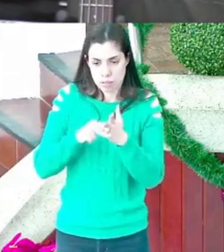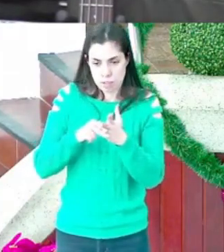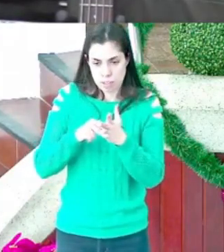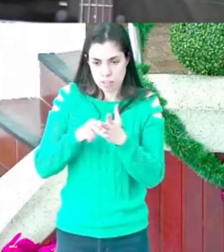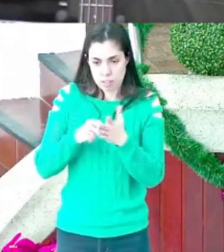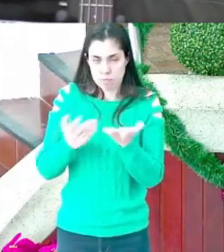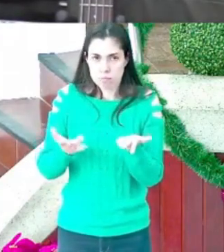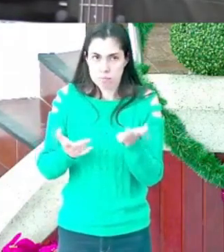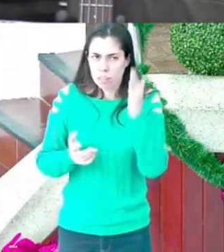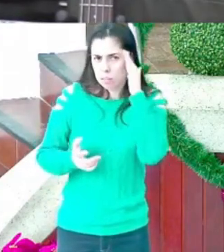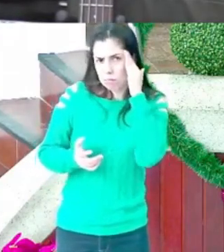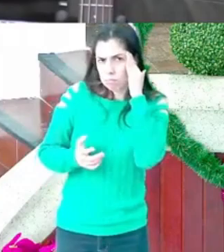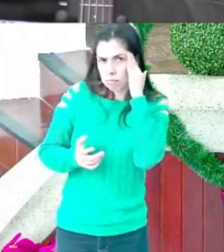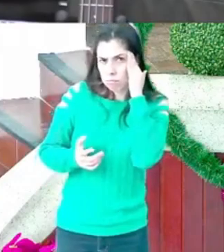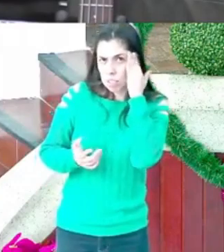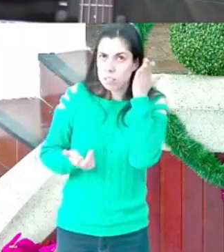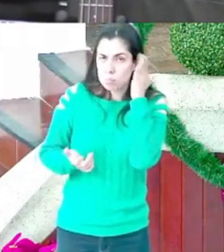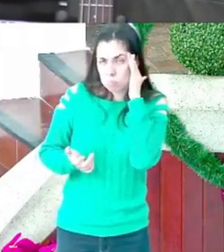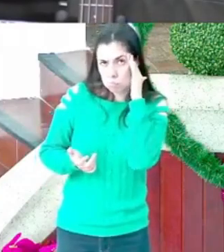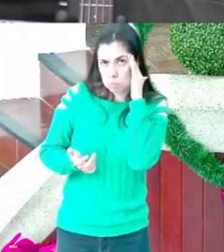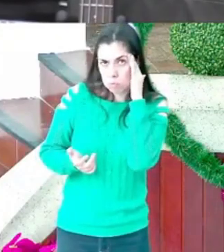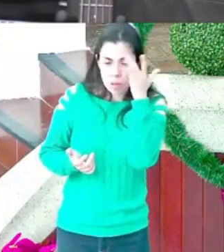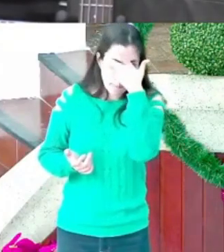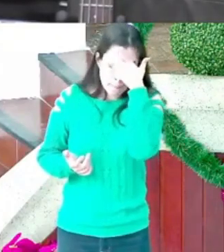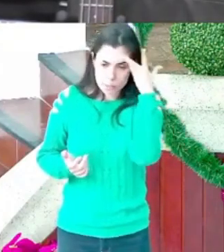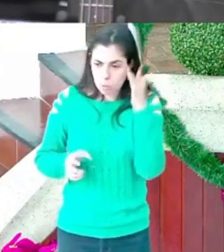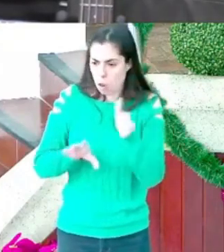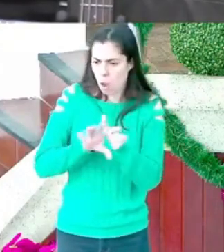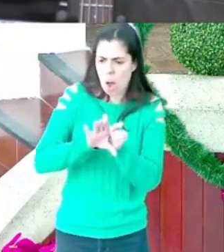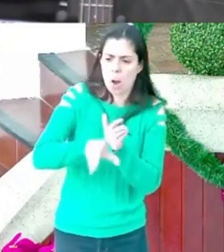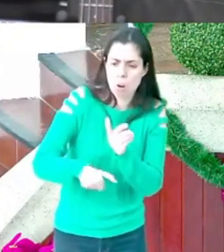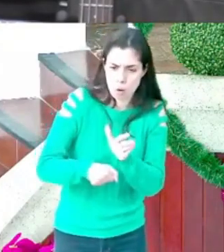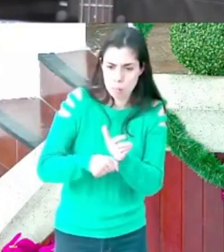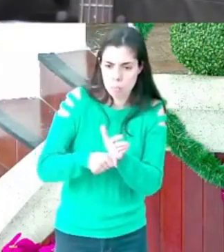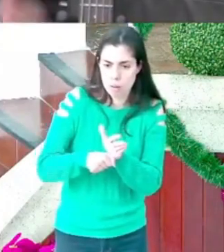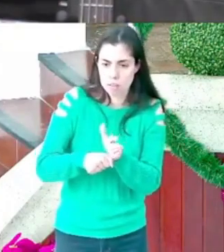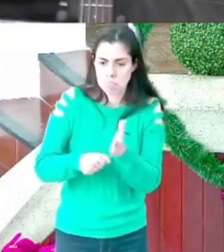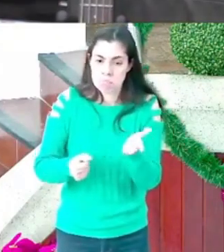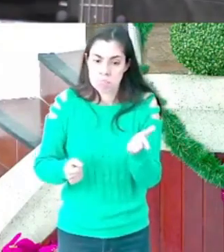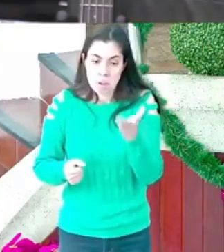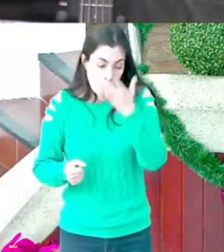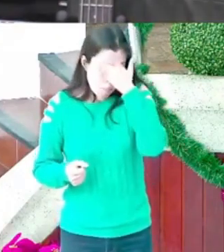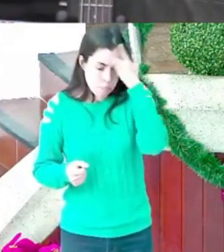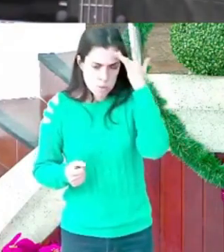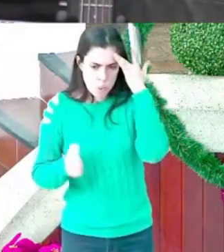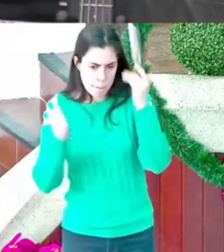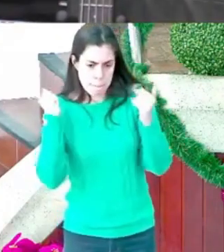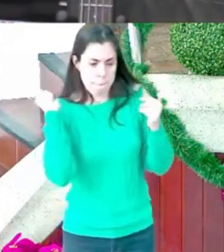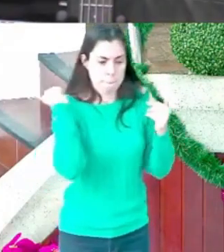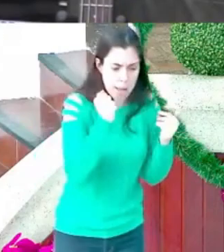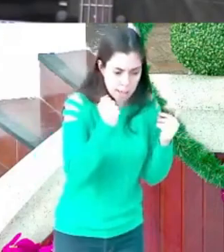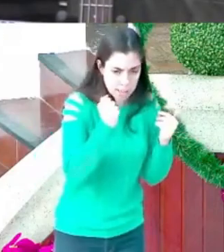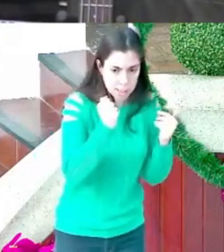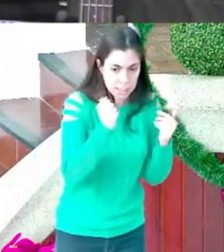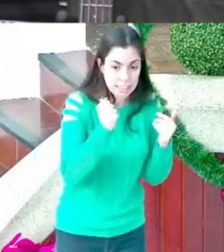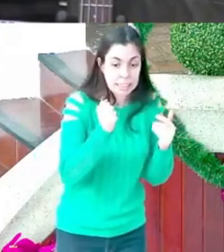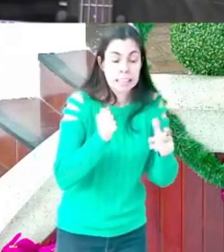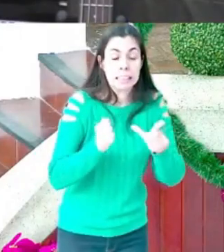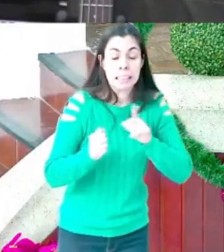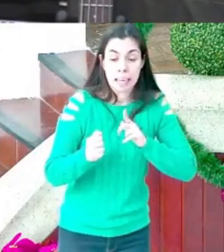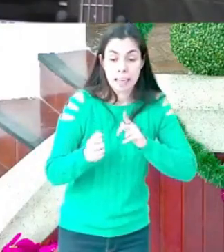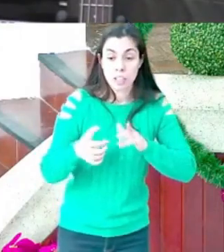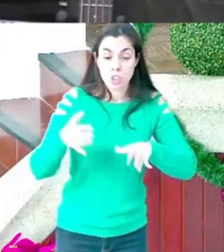justiça. Mas a justiça na Escritura Sagrada tem um significado muito mais amplo. Na realidade,